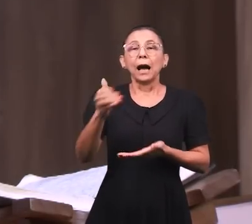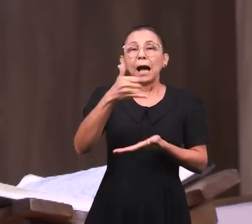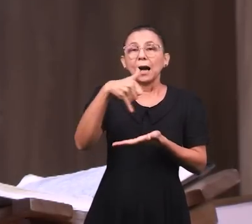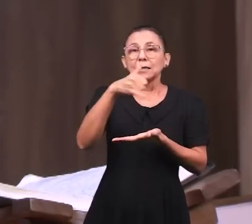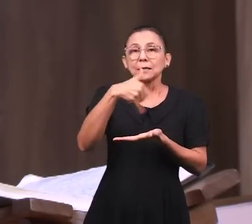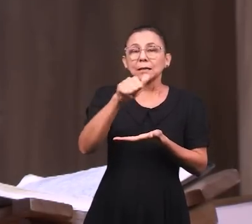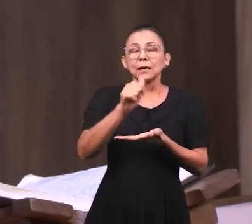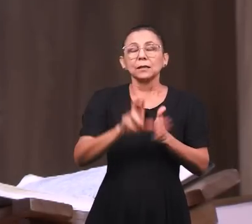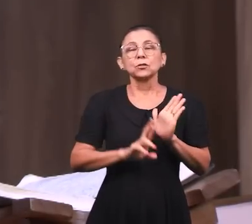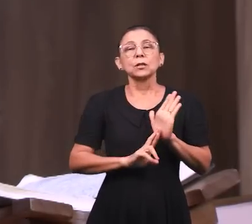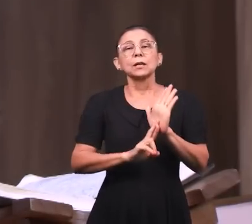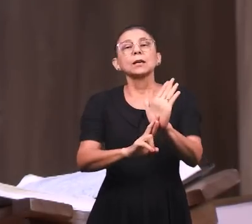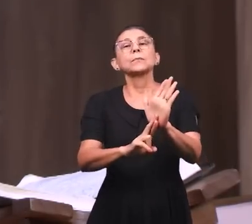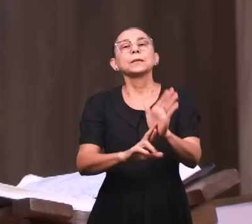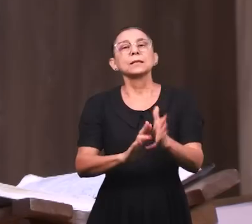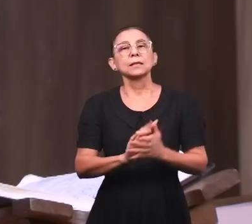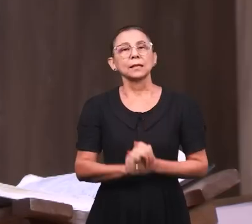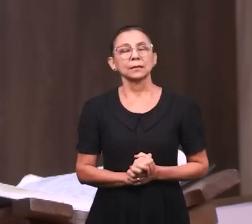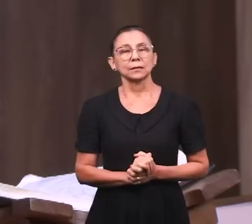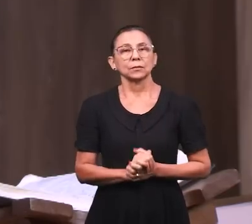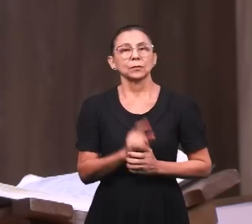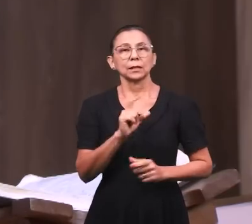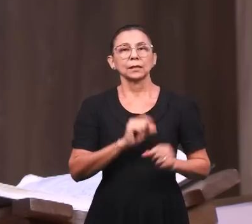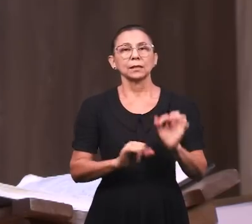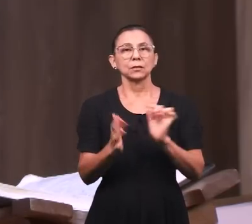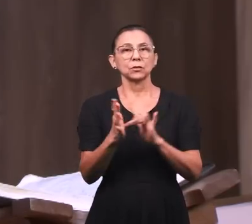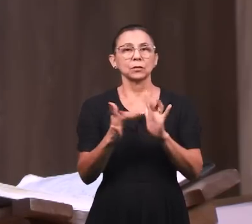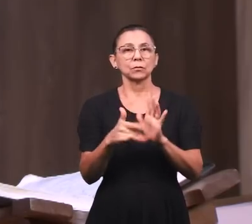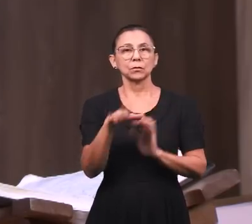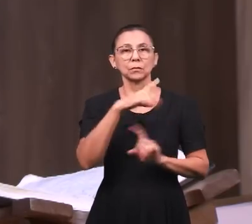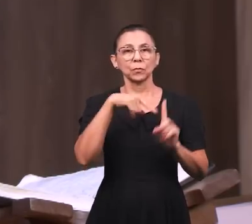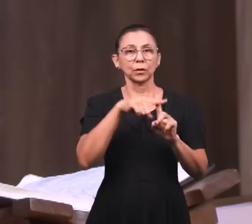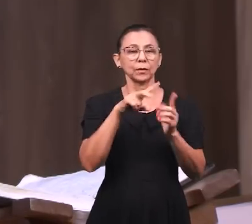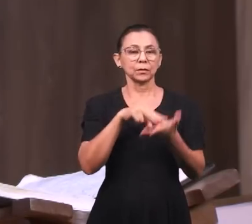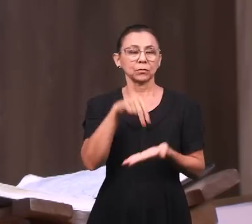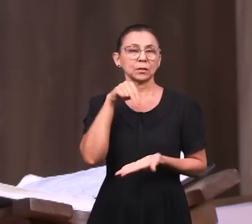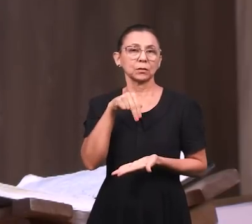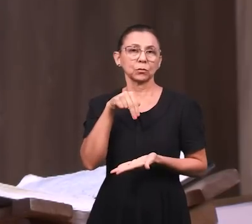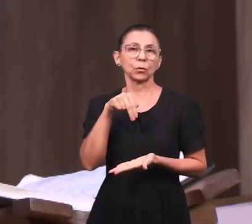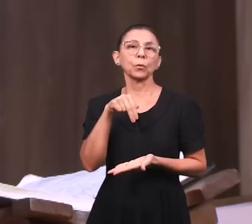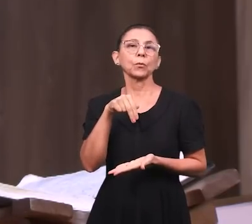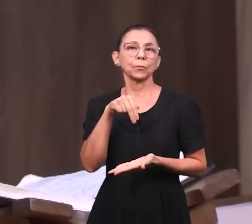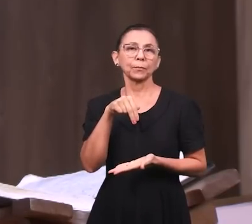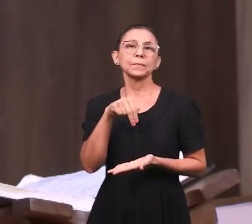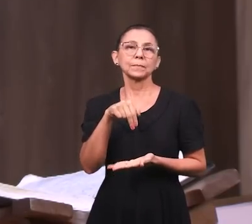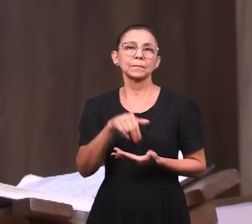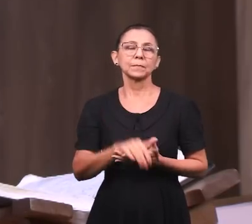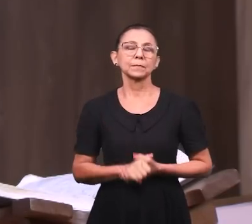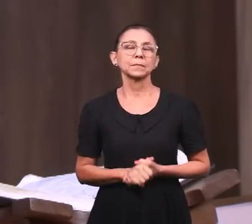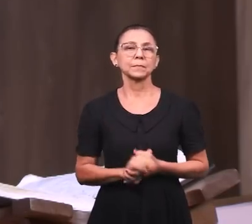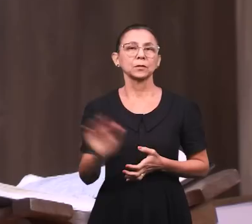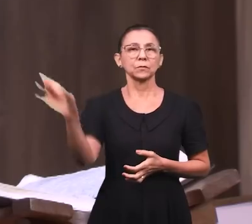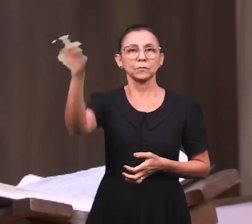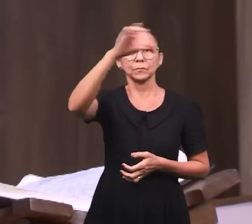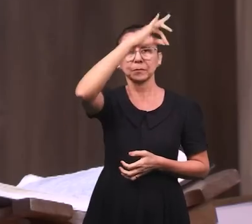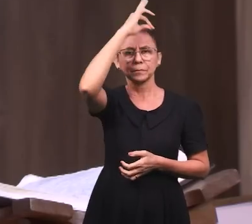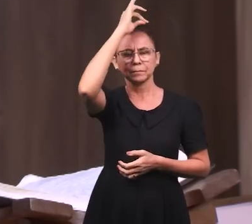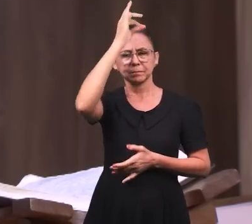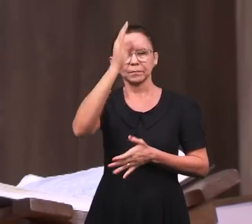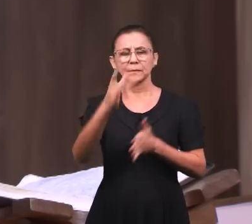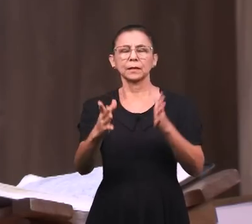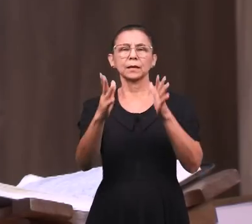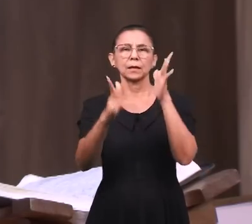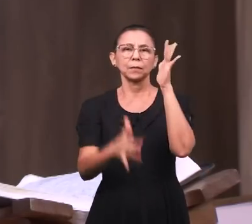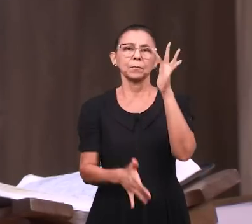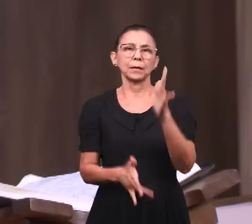dia, subiu aos céus e enviou a bênção desse azeite maravilhoso para as nossas vidas. Ele nos visitou com o Espírito Santo.